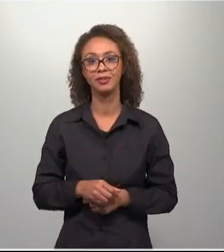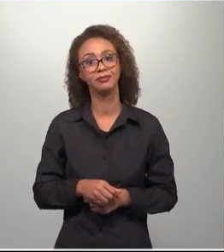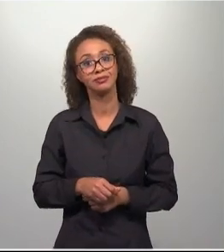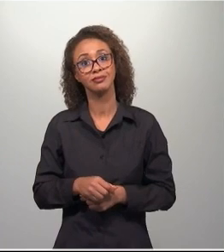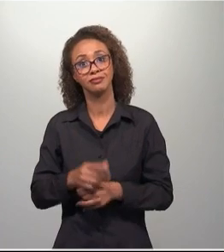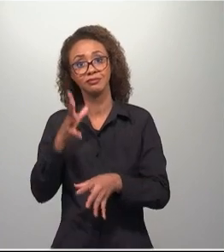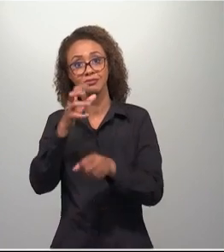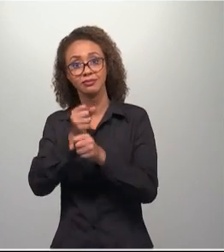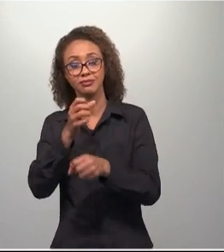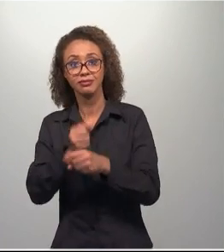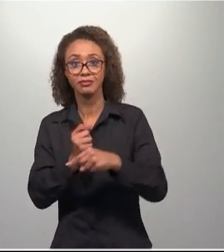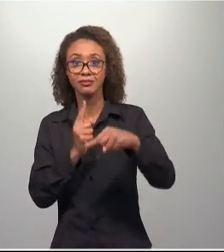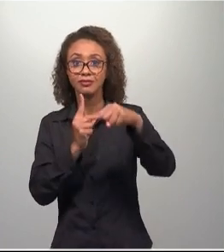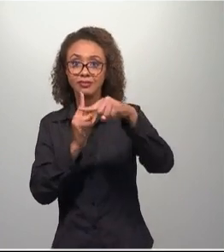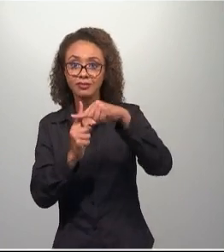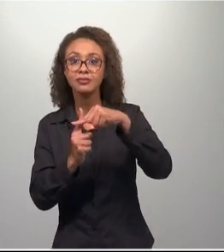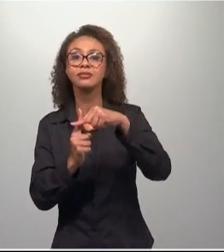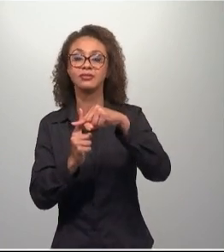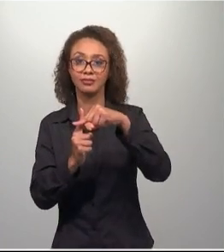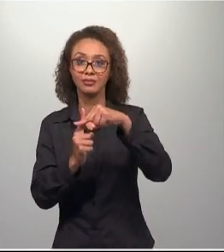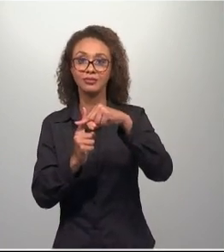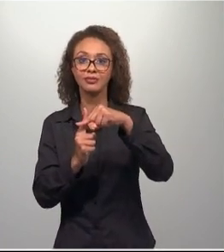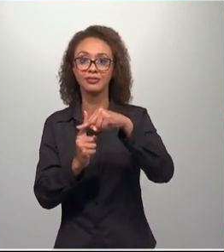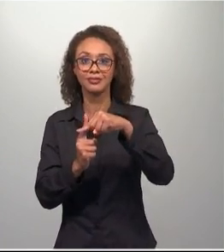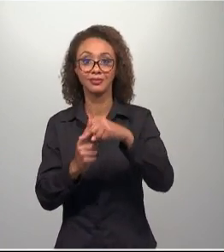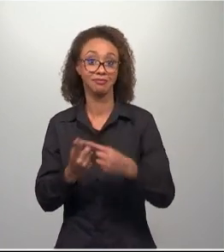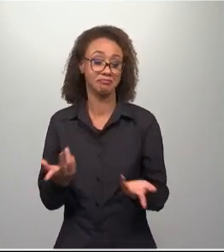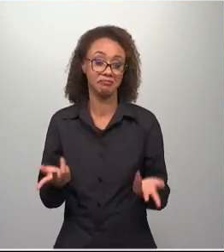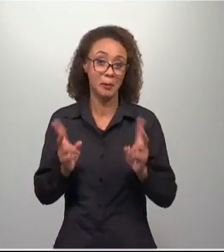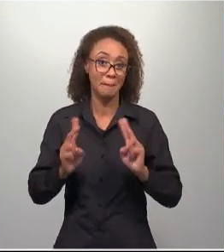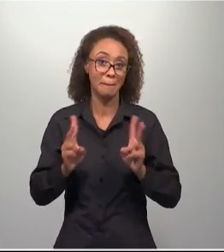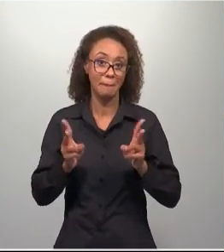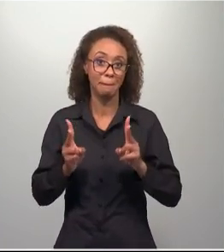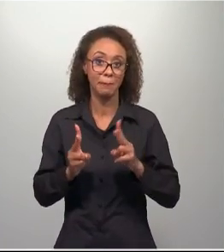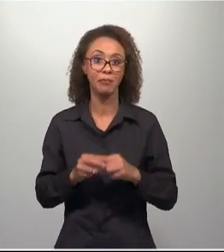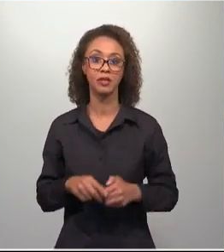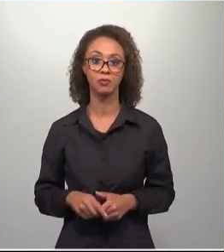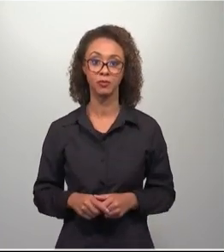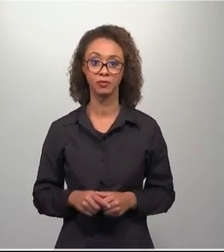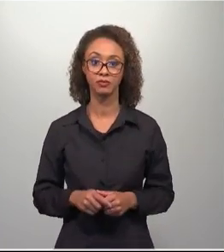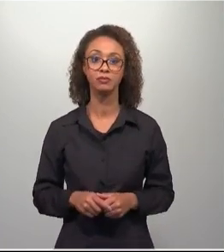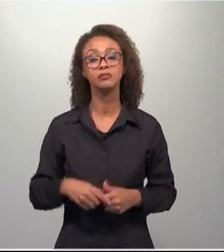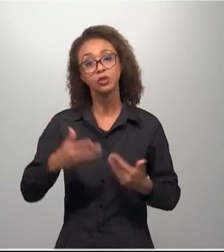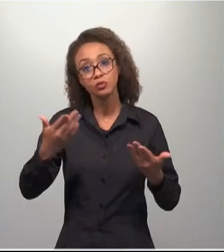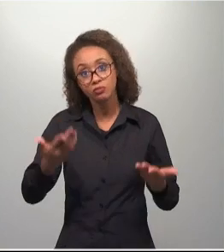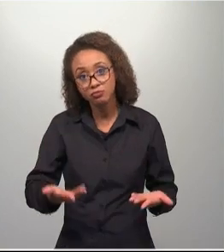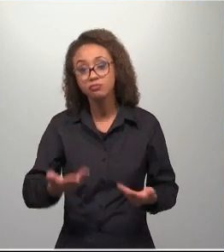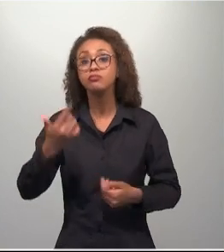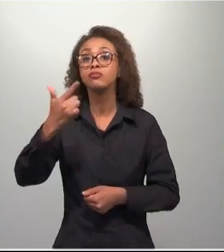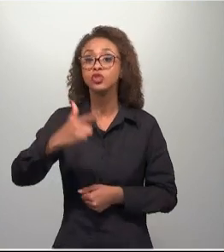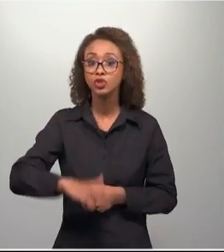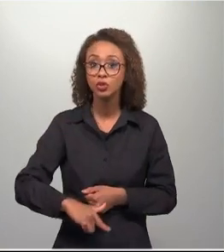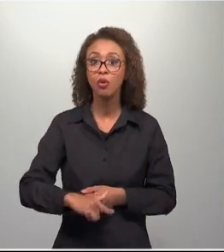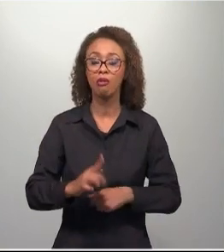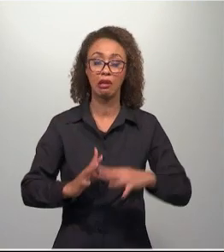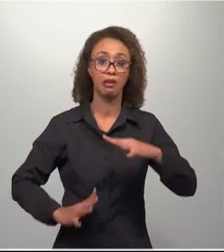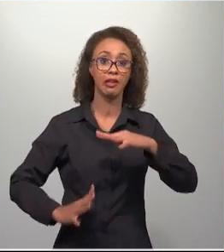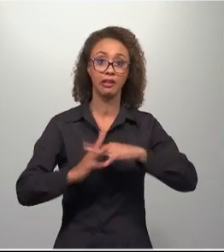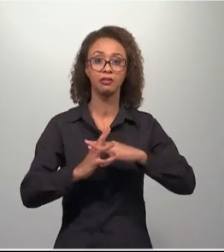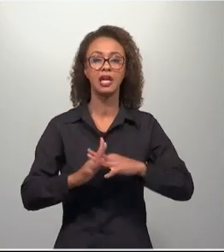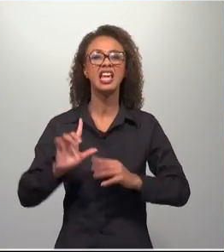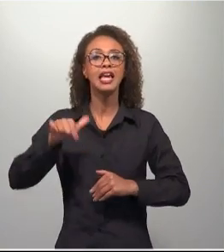da da da operação de simão tá certo conversou e eu vou usar isso lá na